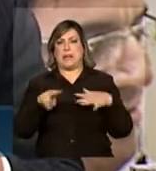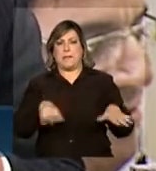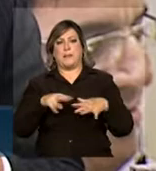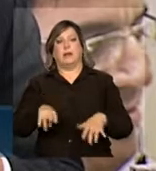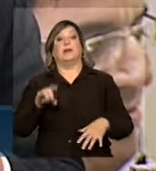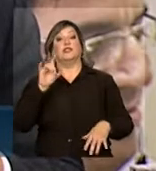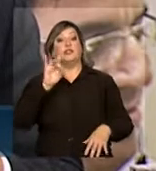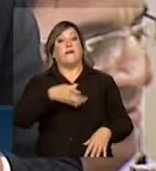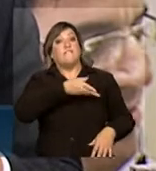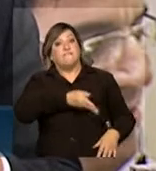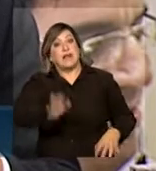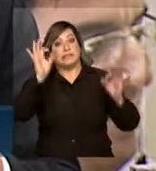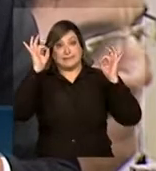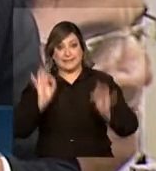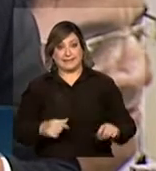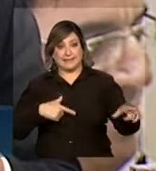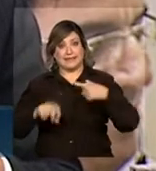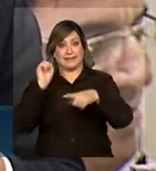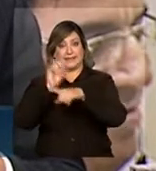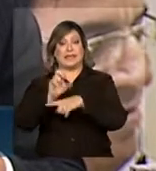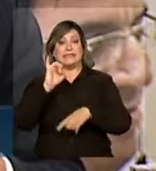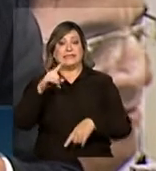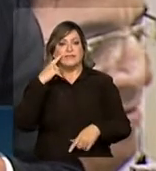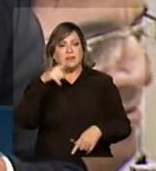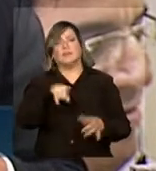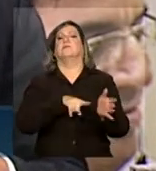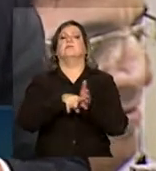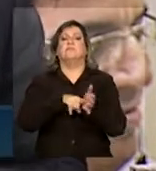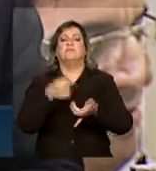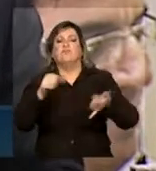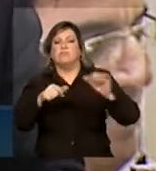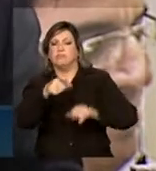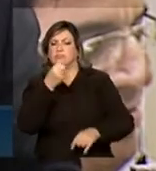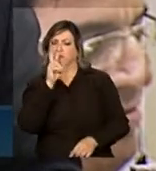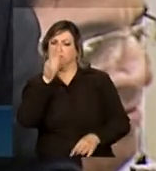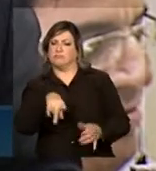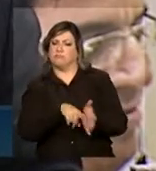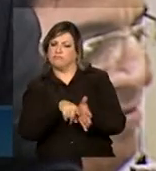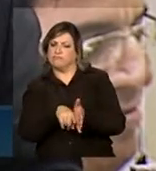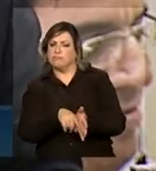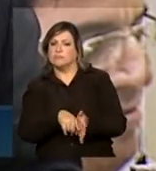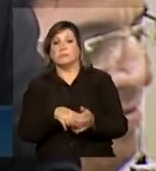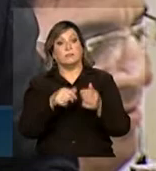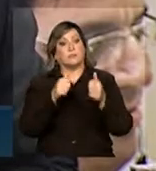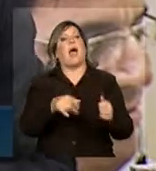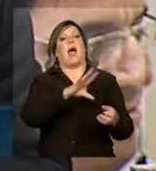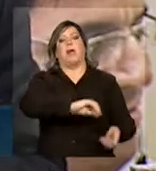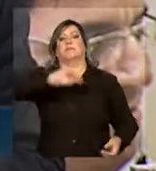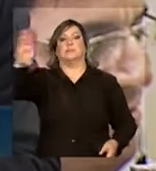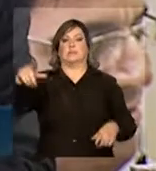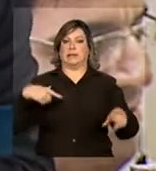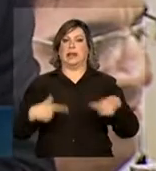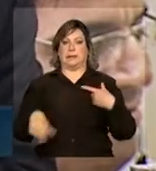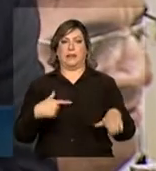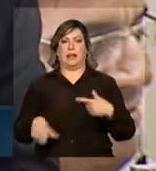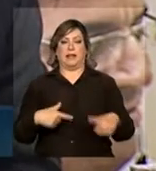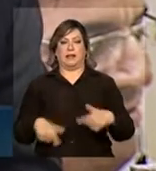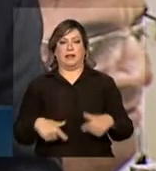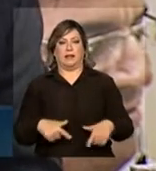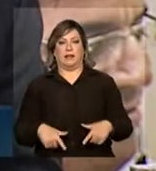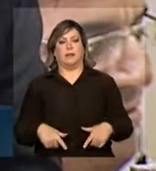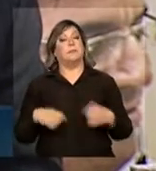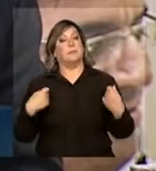caso passem por esse processo de avaliação se não passarem não vão para os municípios ali doos municípios mas a gente precisa